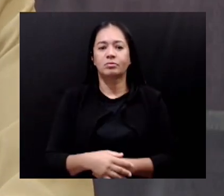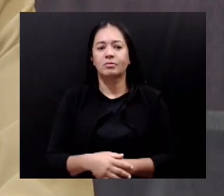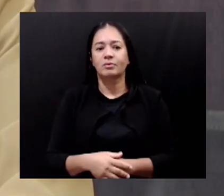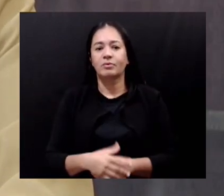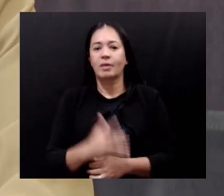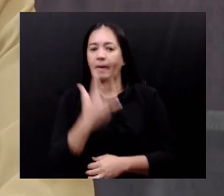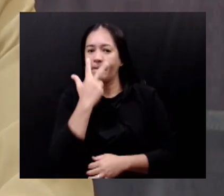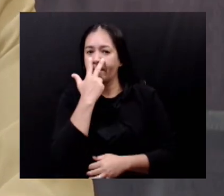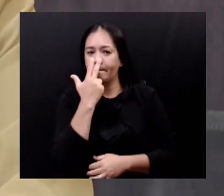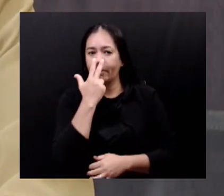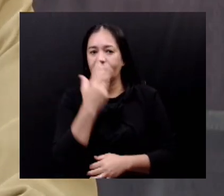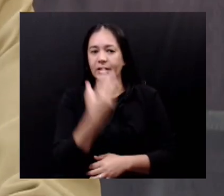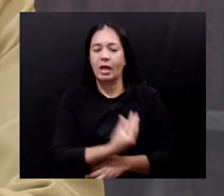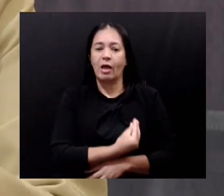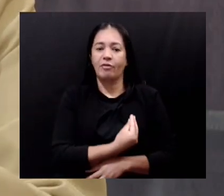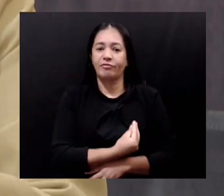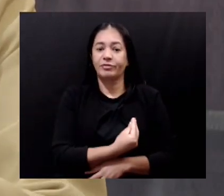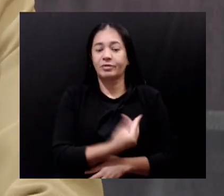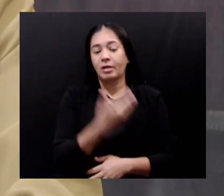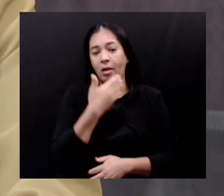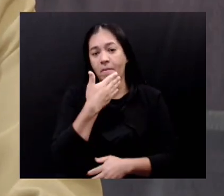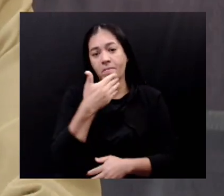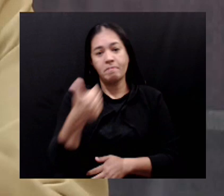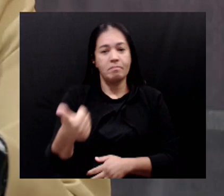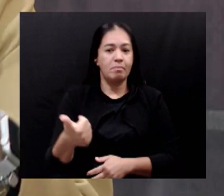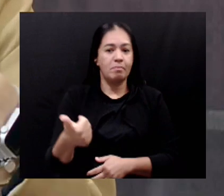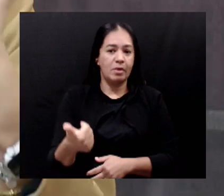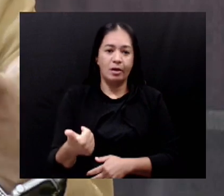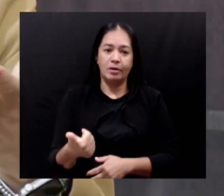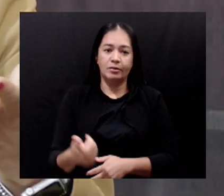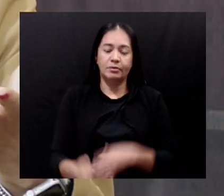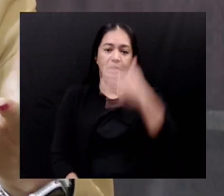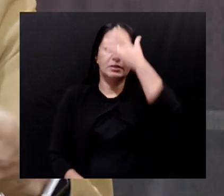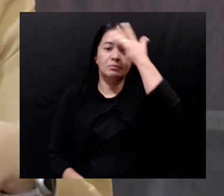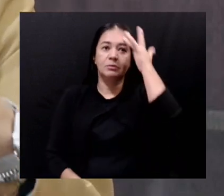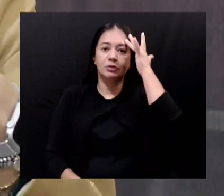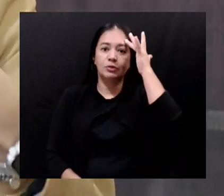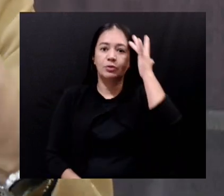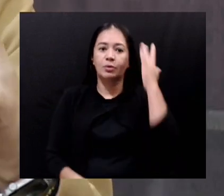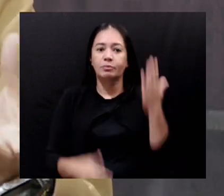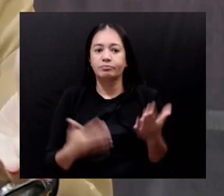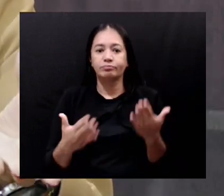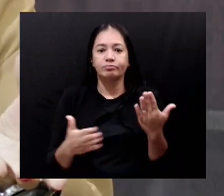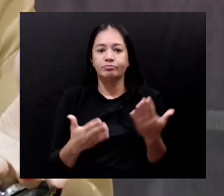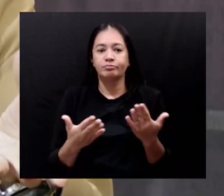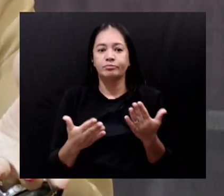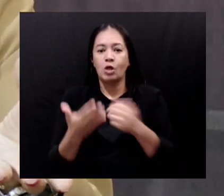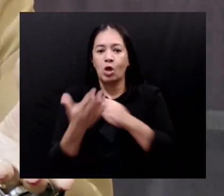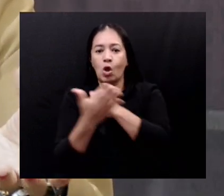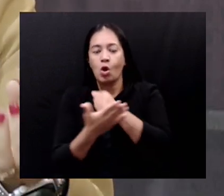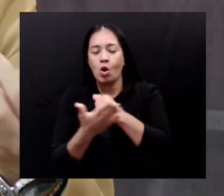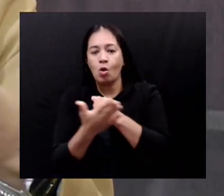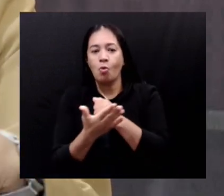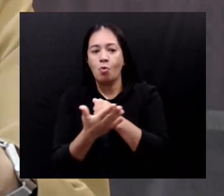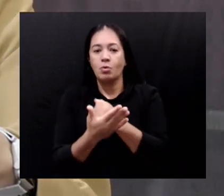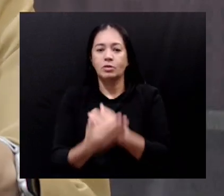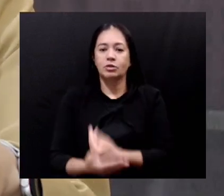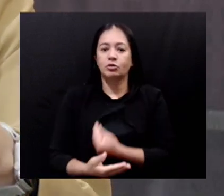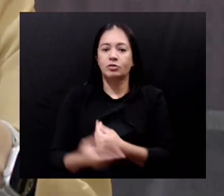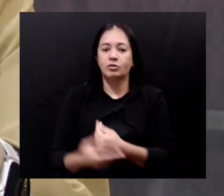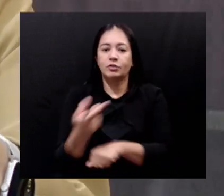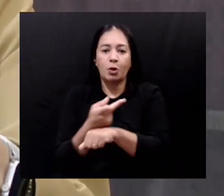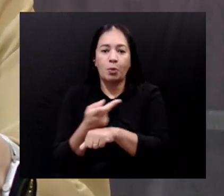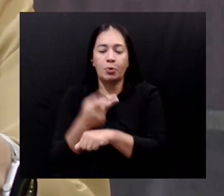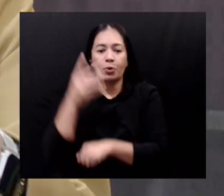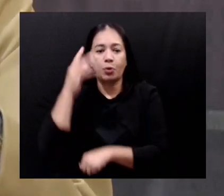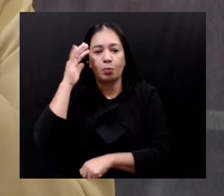melhor, não é? As pessoas estabelecem, é como um meta, um padrão de vida e vão atrás desse sonho. Da mesma